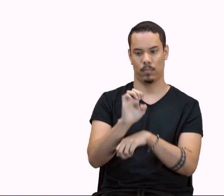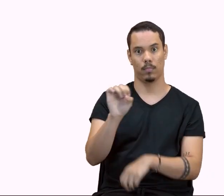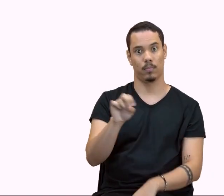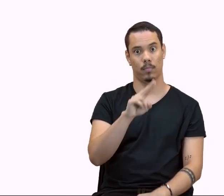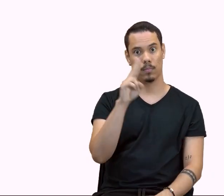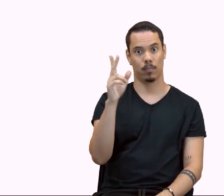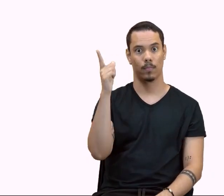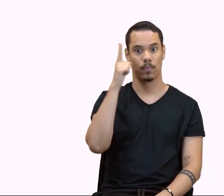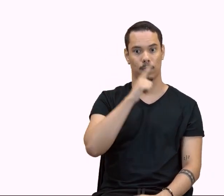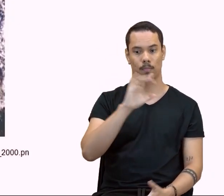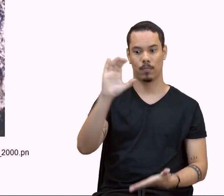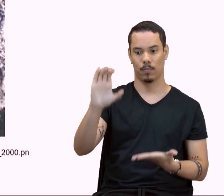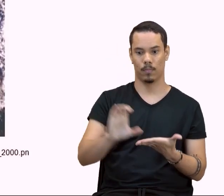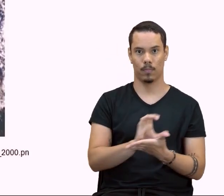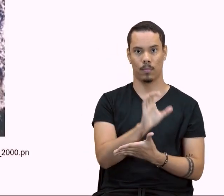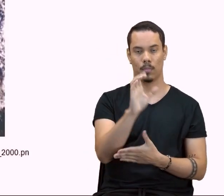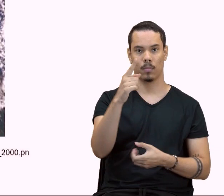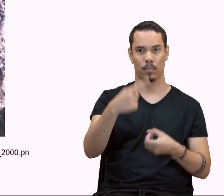abastecer os municípios.